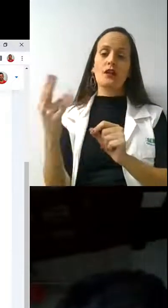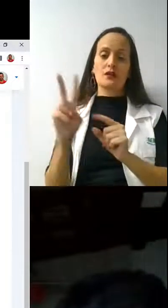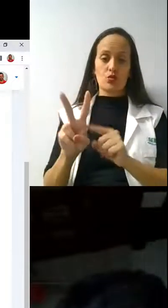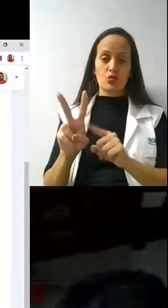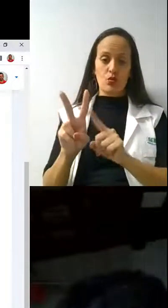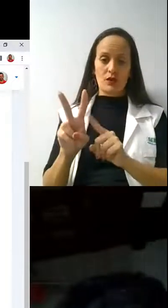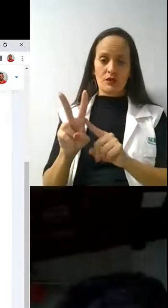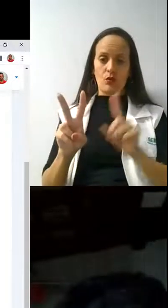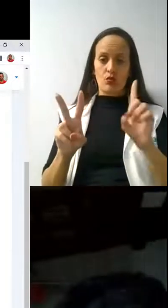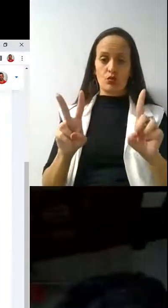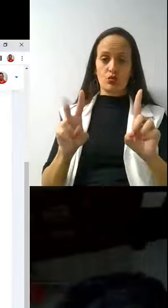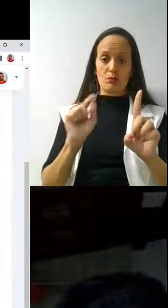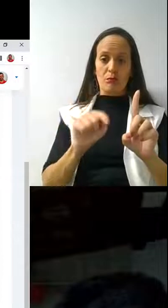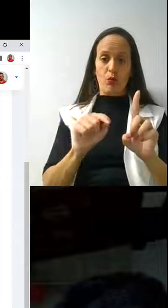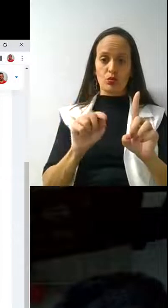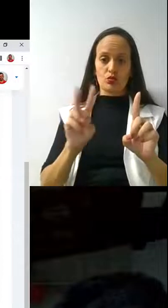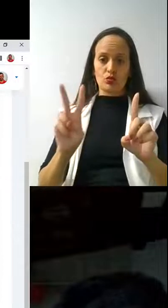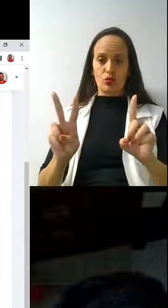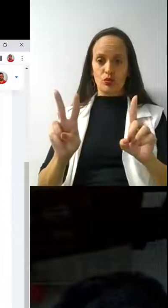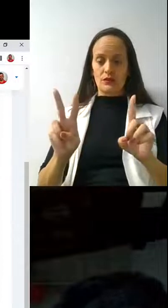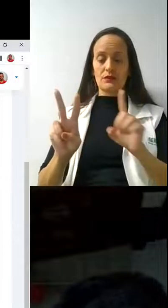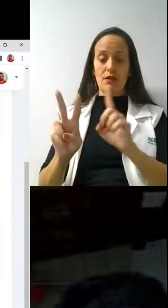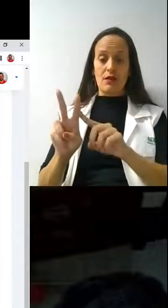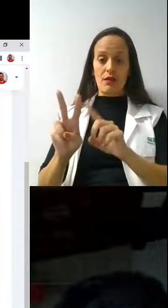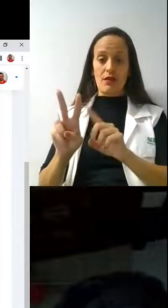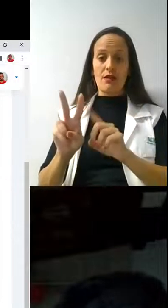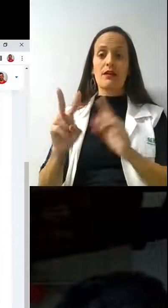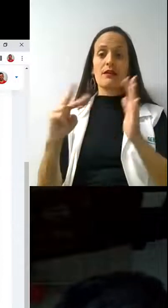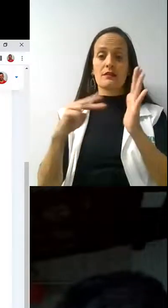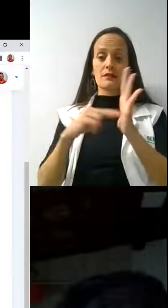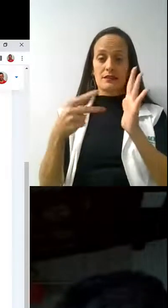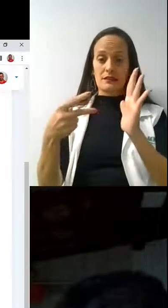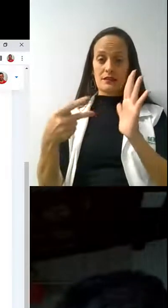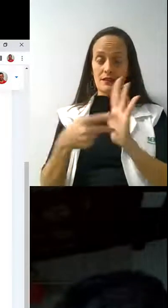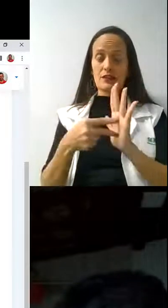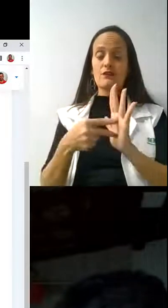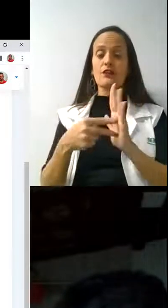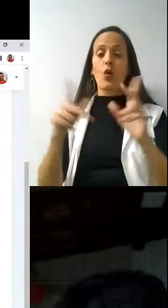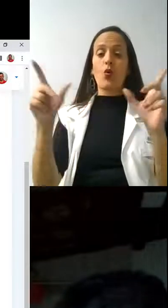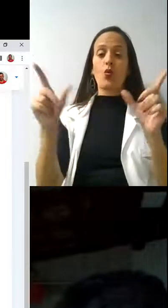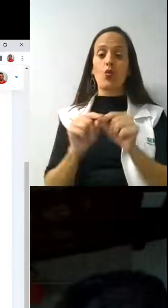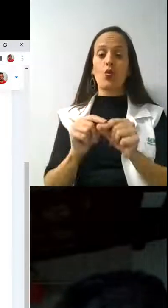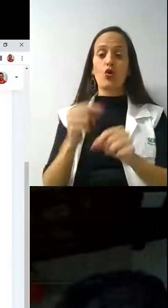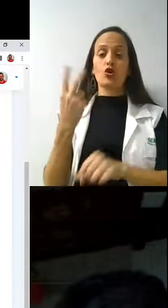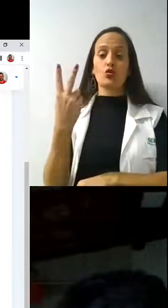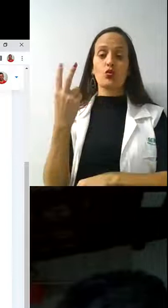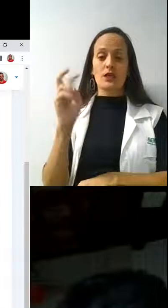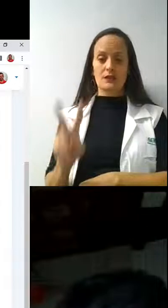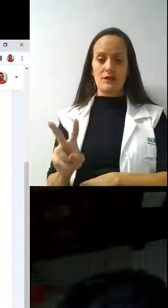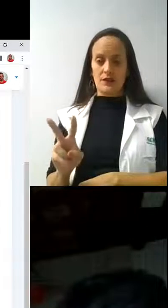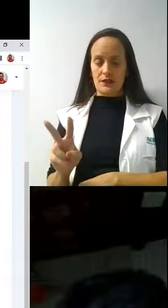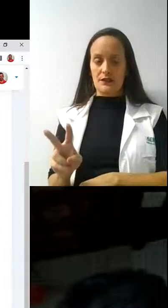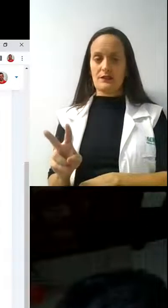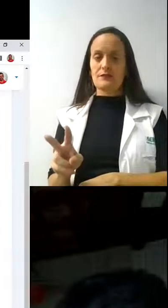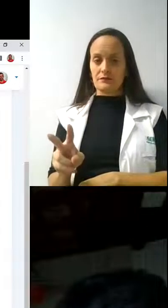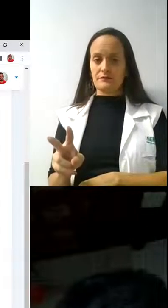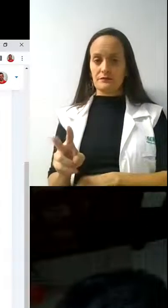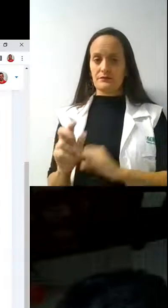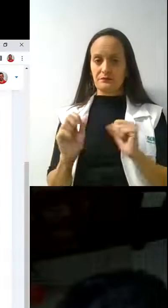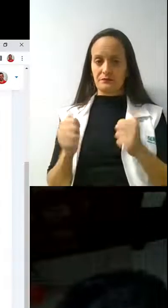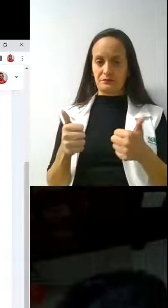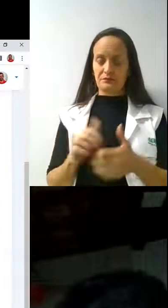essa. Se eu fizer a ampliação da imagem 2 vezes, eu vou ter uma escala de